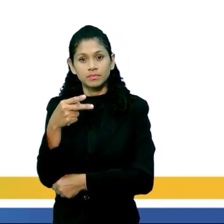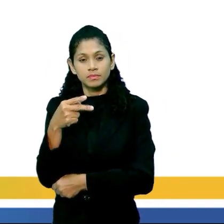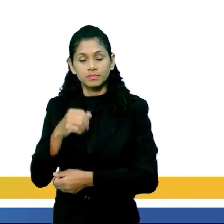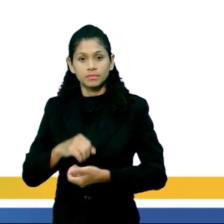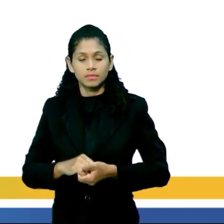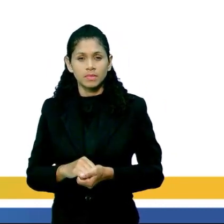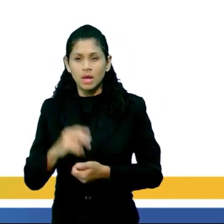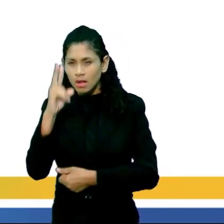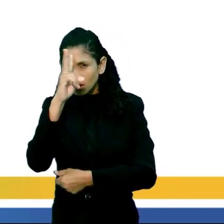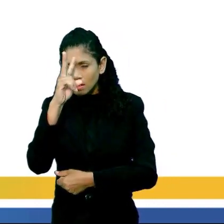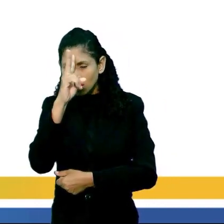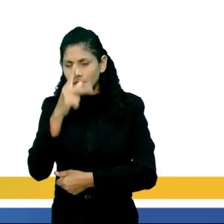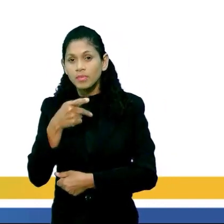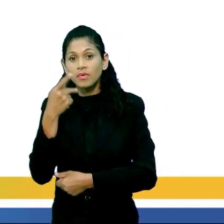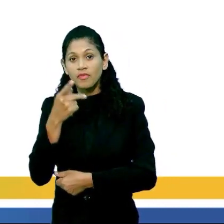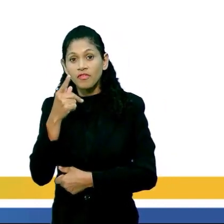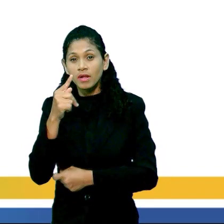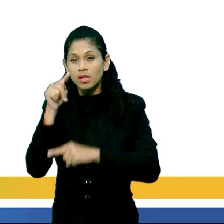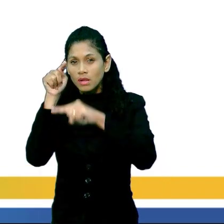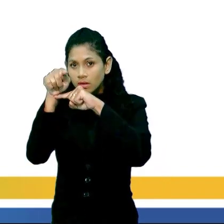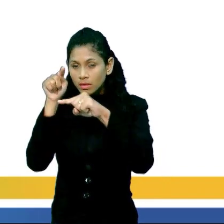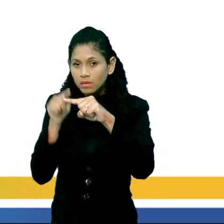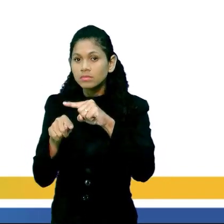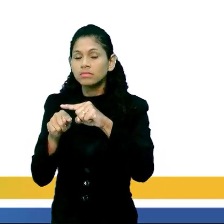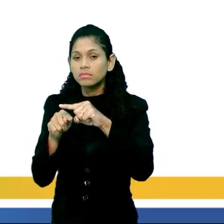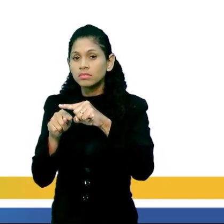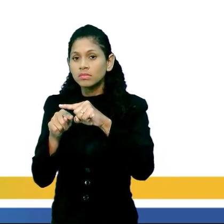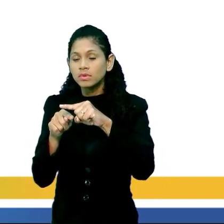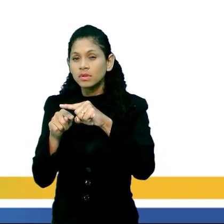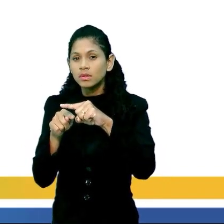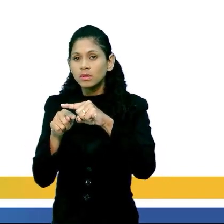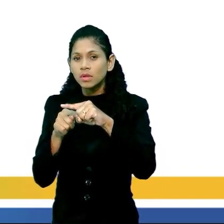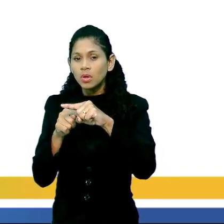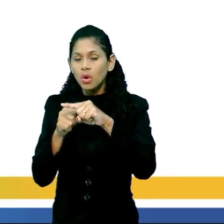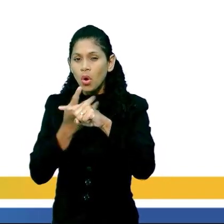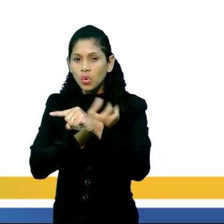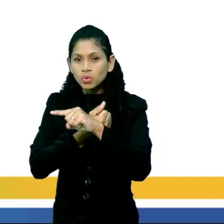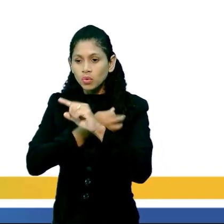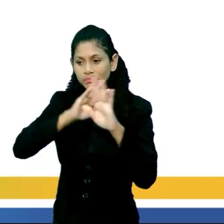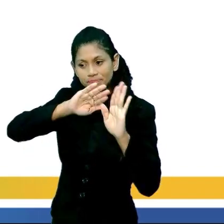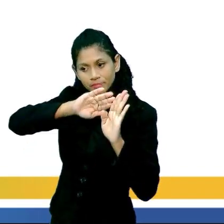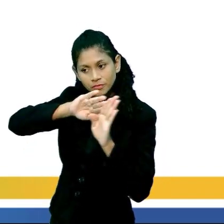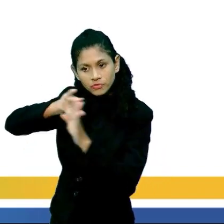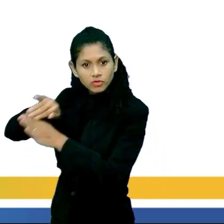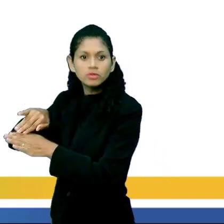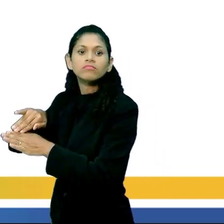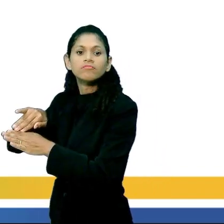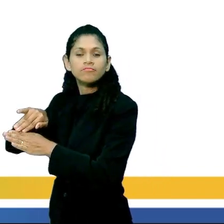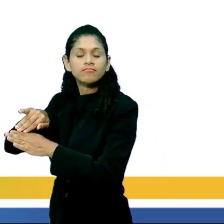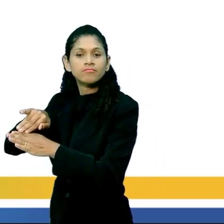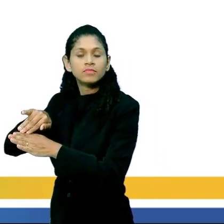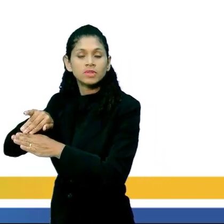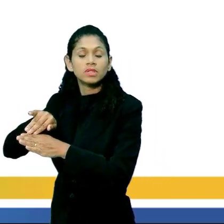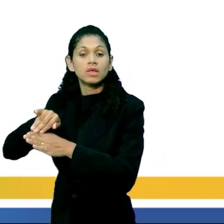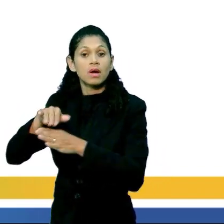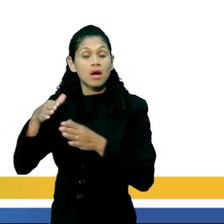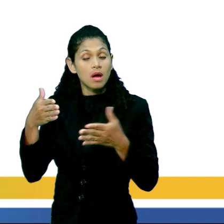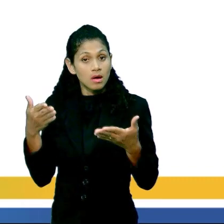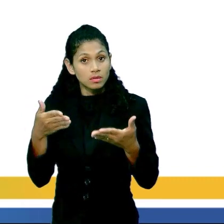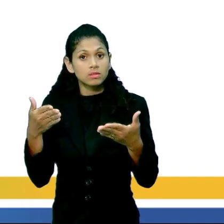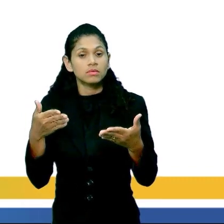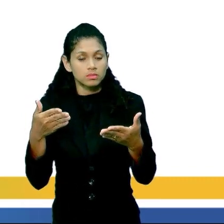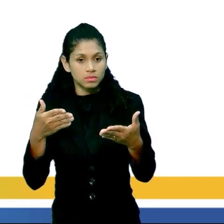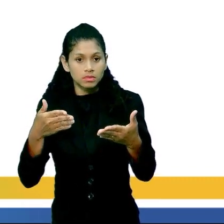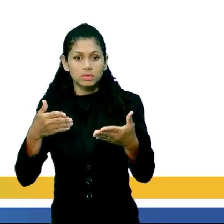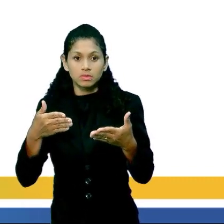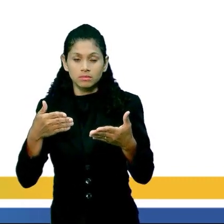Lembra que eu falei da equação? Então, deixa toda a numeração ali, vamos dividir toda aquela operação por